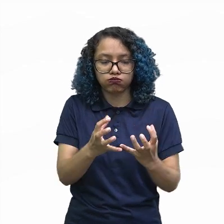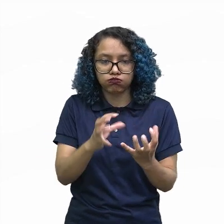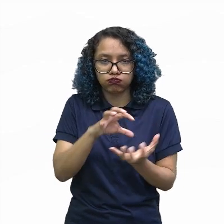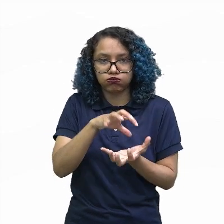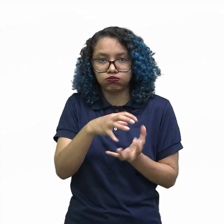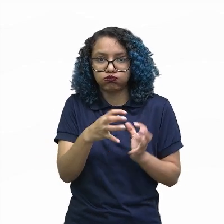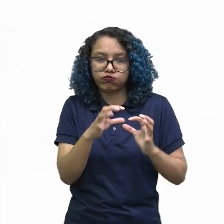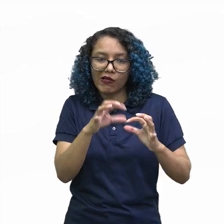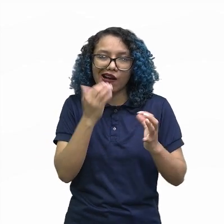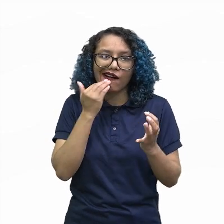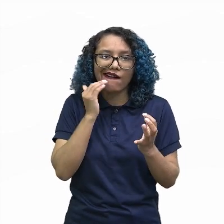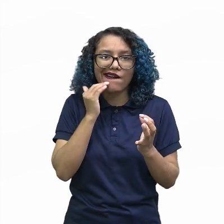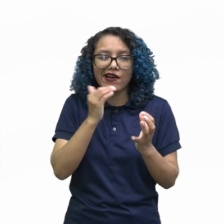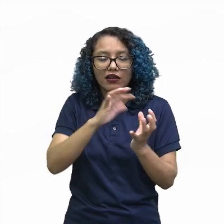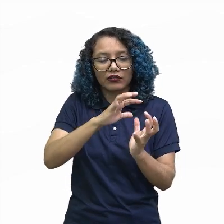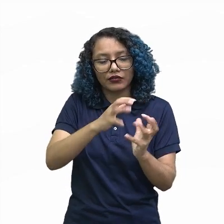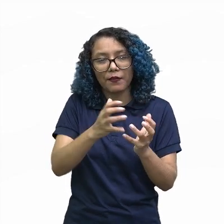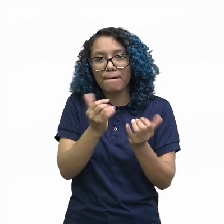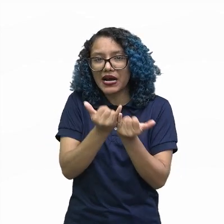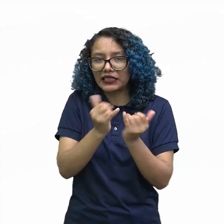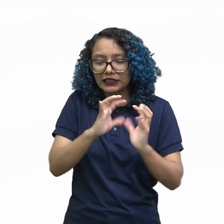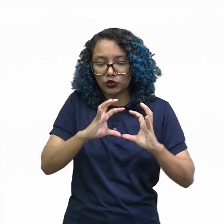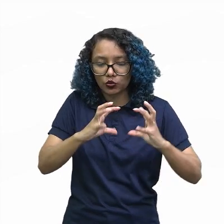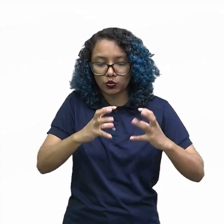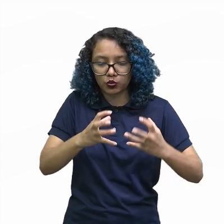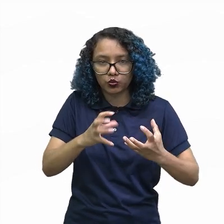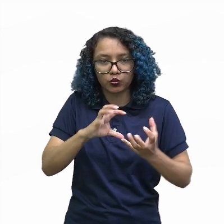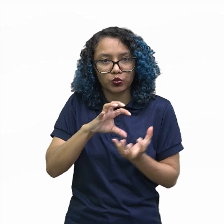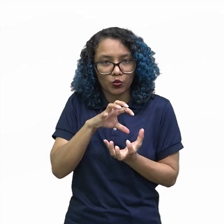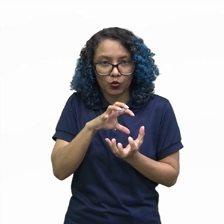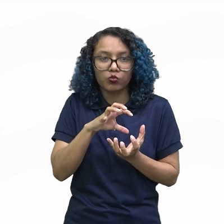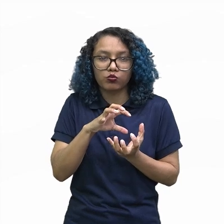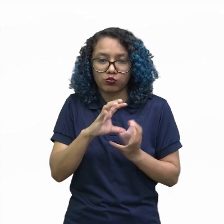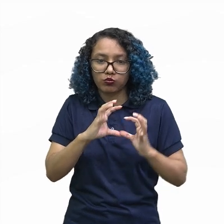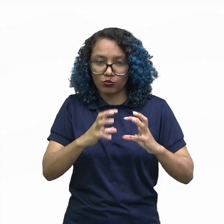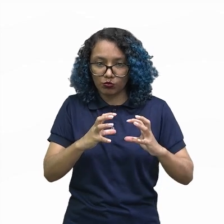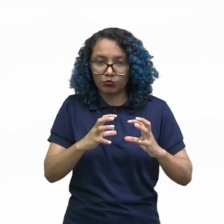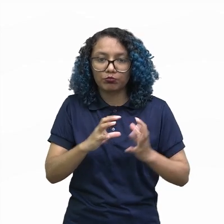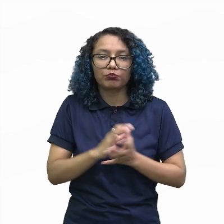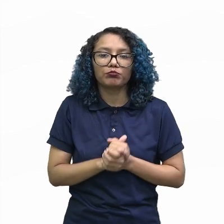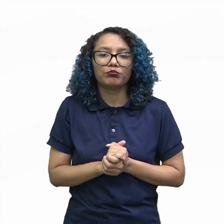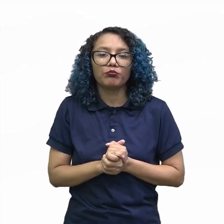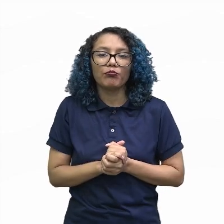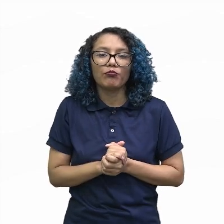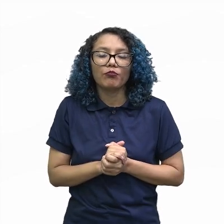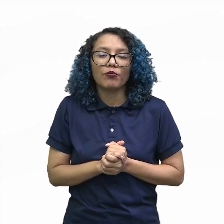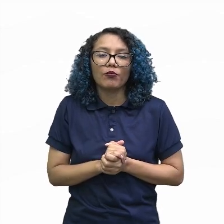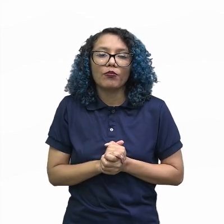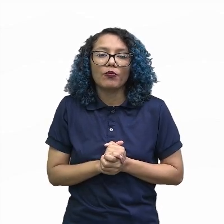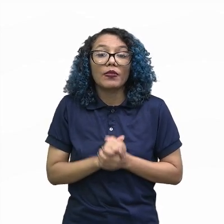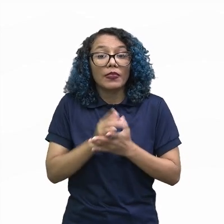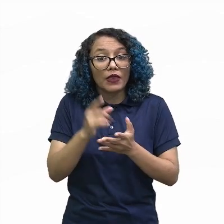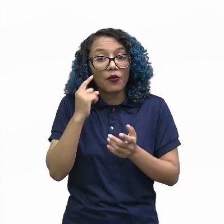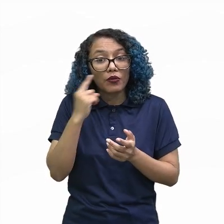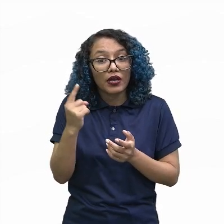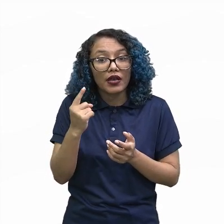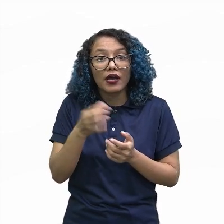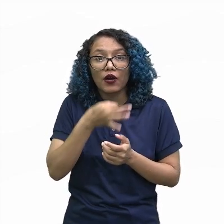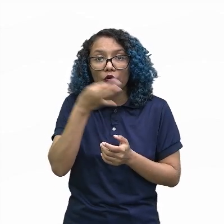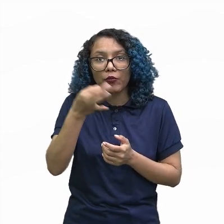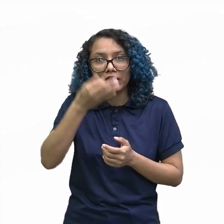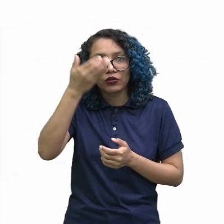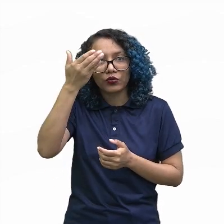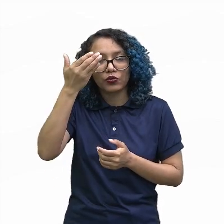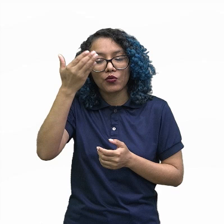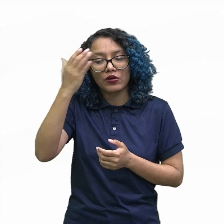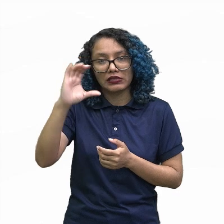formato irregular, esférico. Ok? Então, observem que esse argumento é um argumento científico,